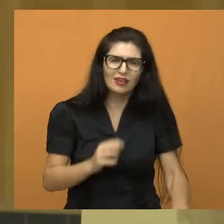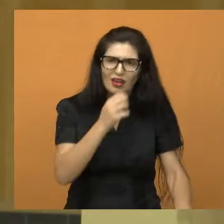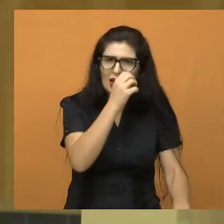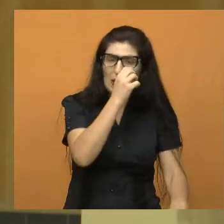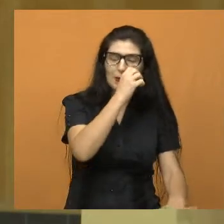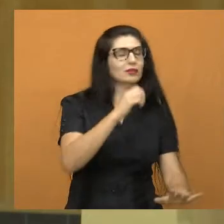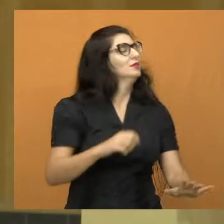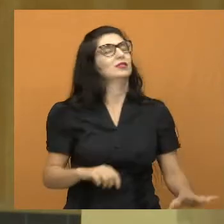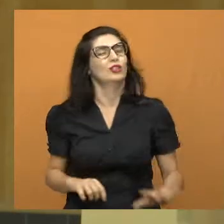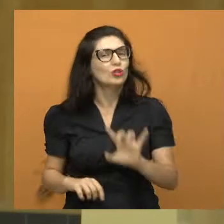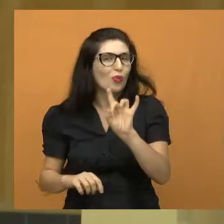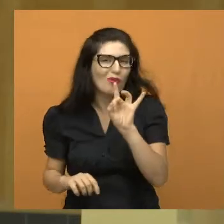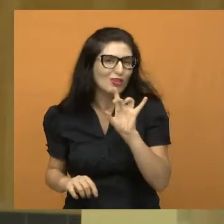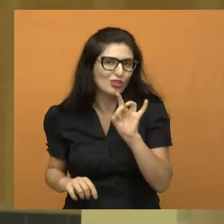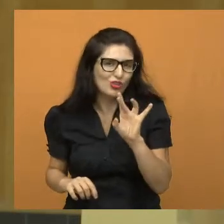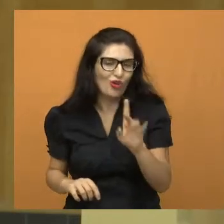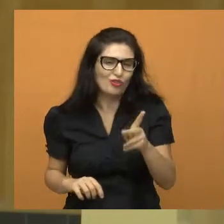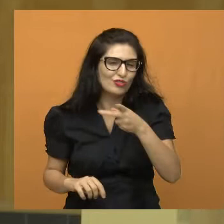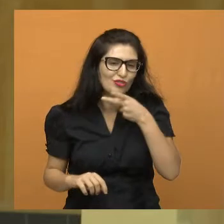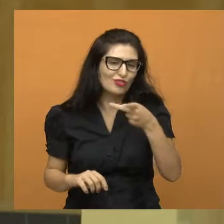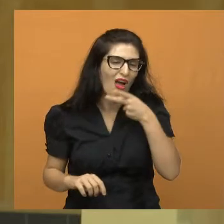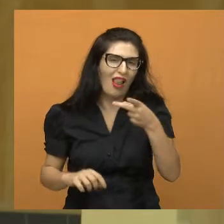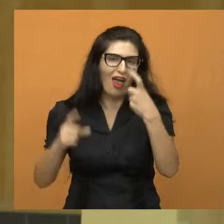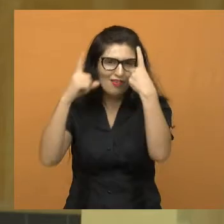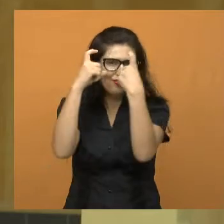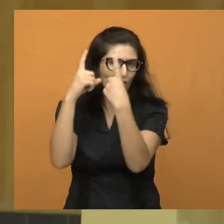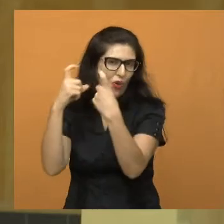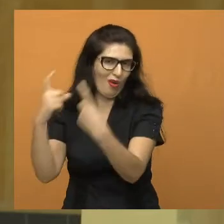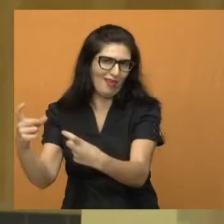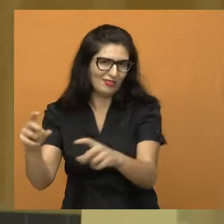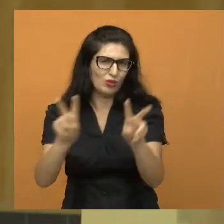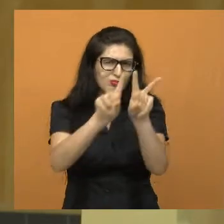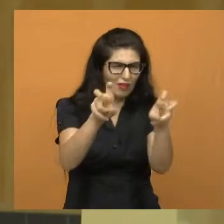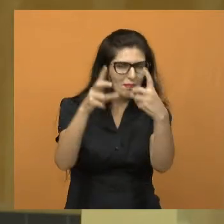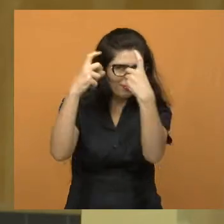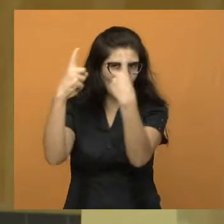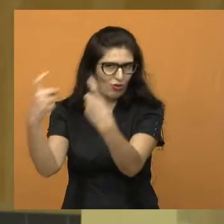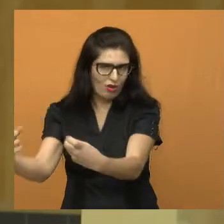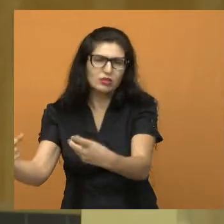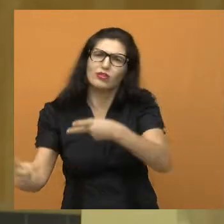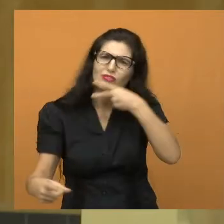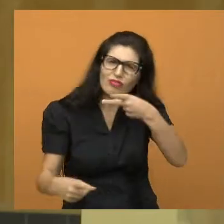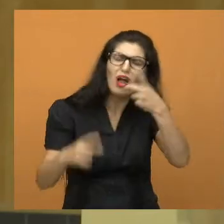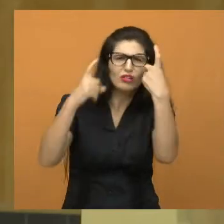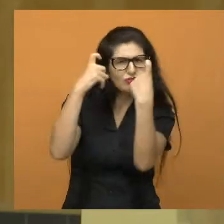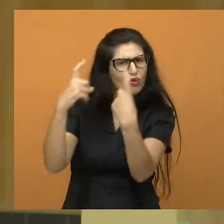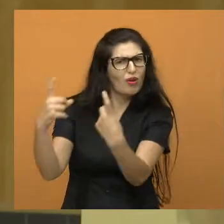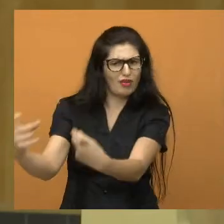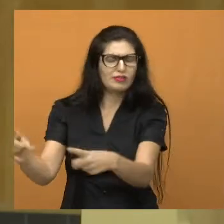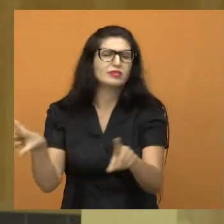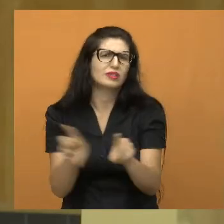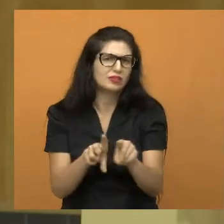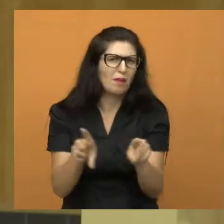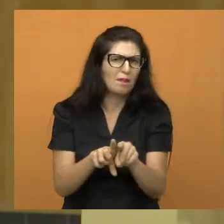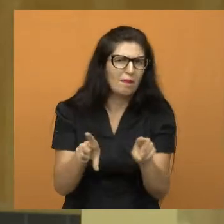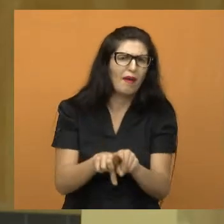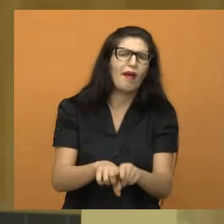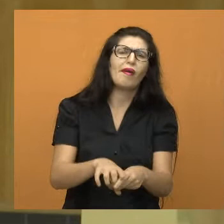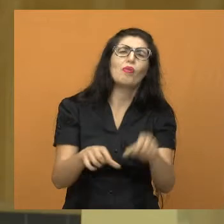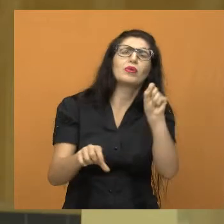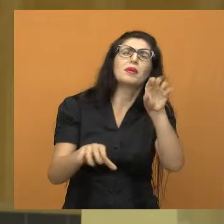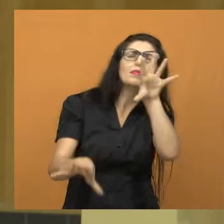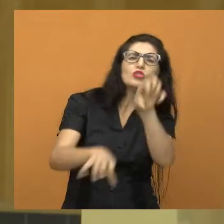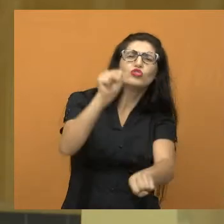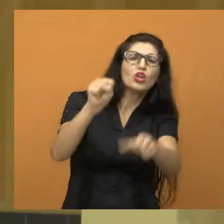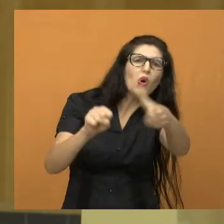tanto de discutir a violência. Eles trazem também, porque eles estão atentos aos meios de comunicação e